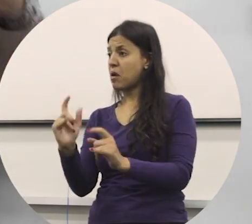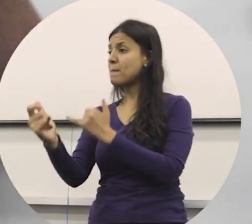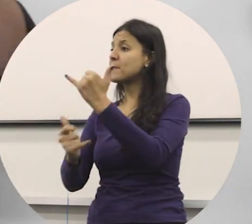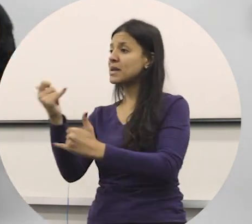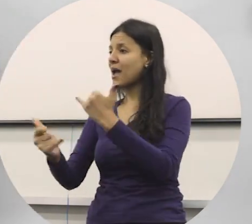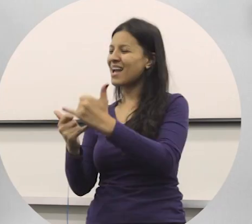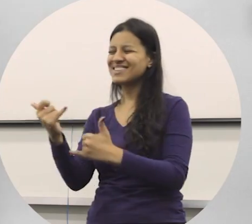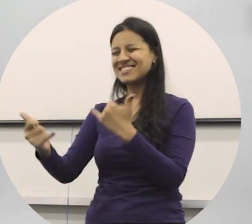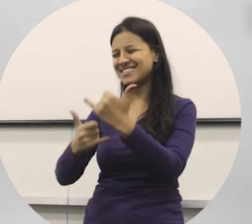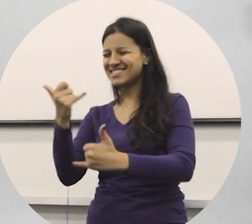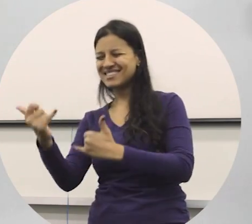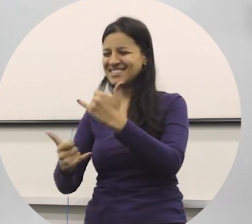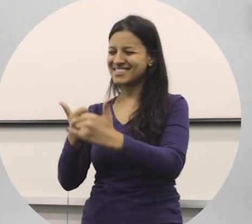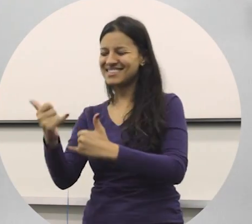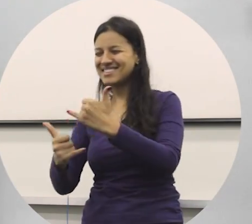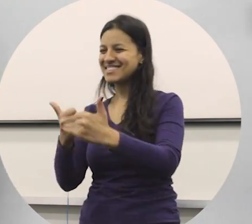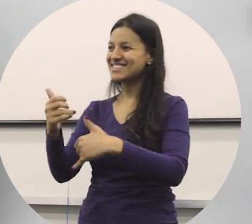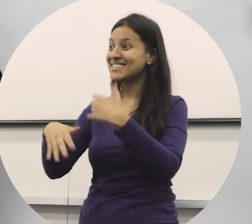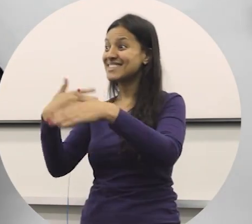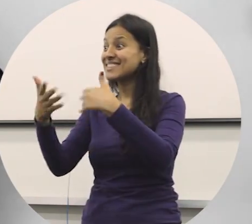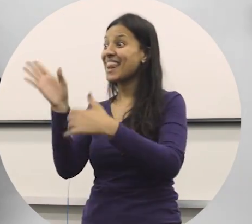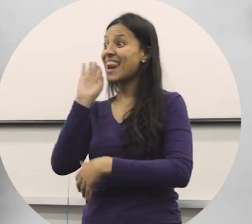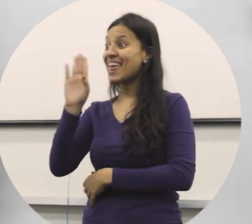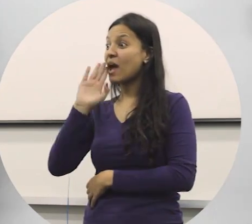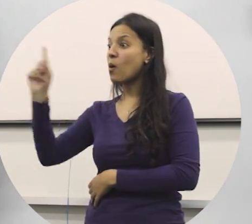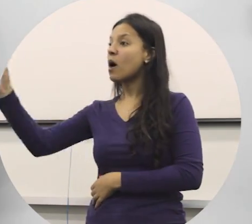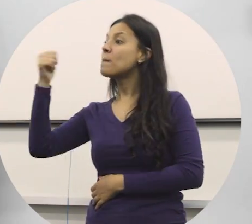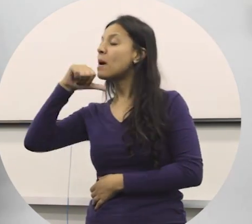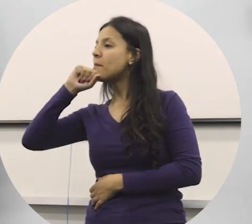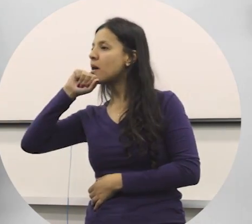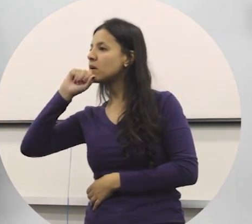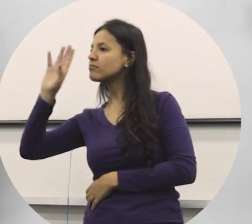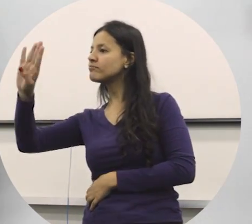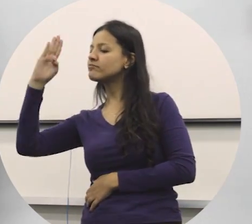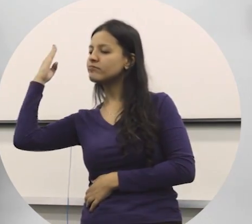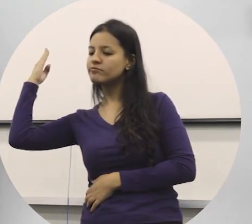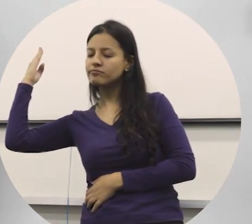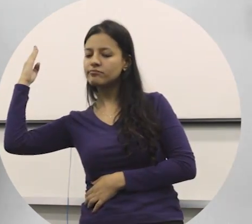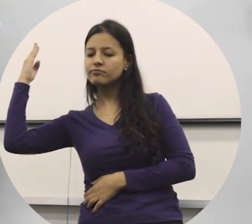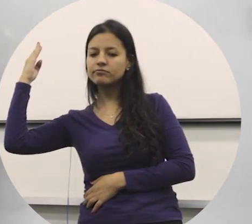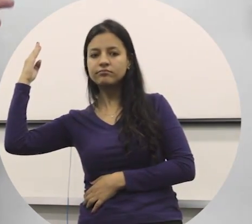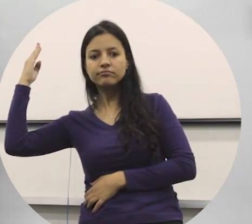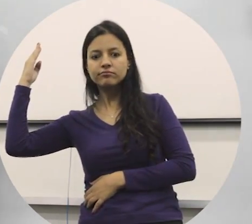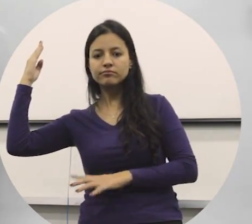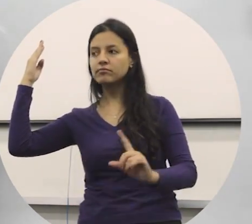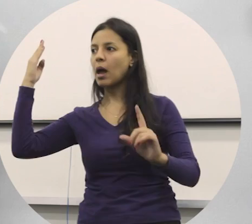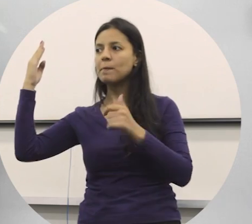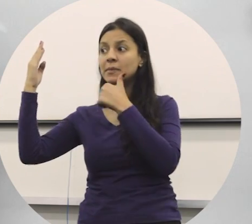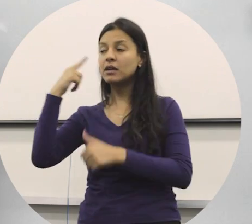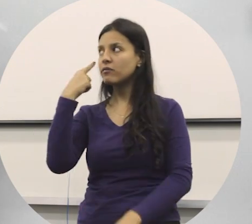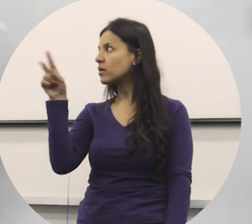hora da brincadeira estava ficando bacana, a mãe da menina chegava na porta rapidinho e a menina sumia.